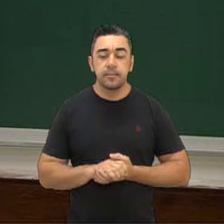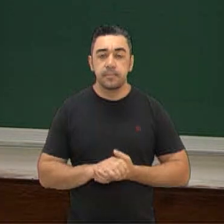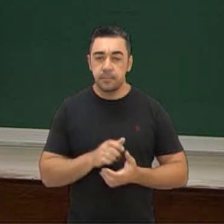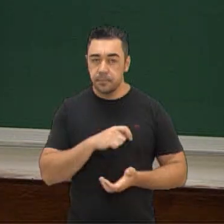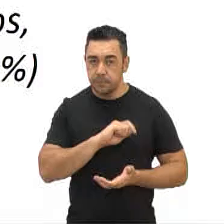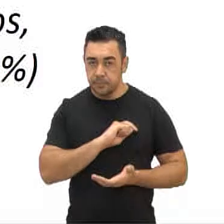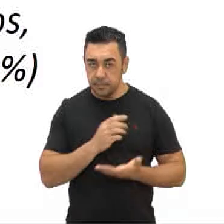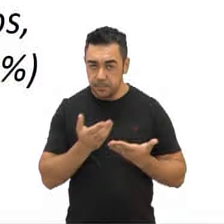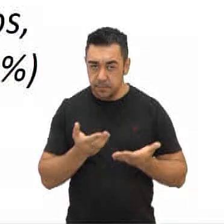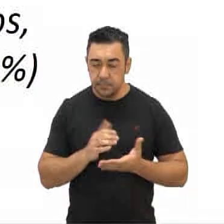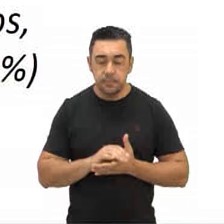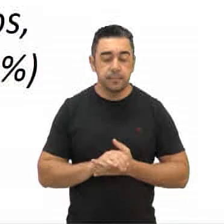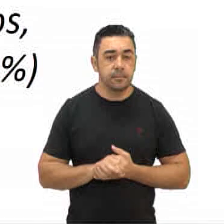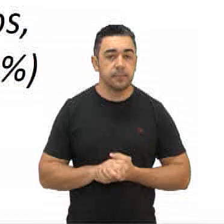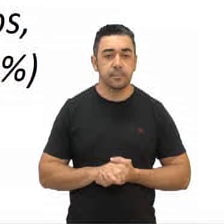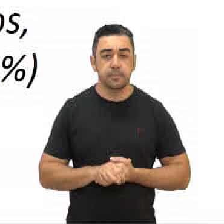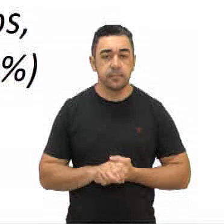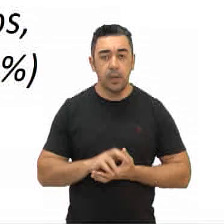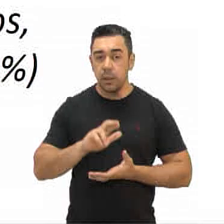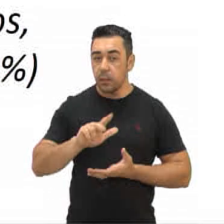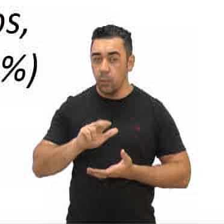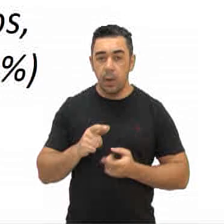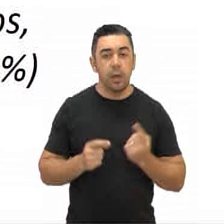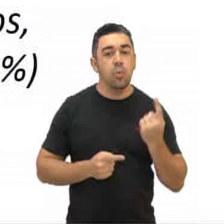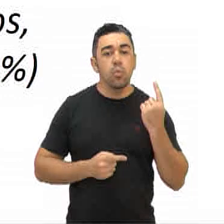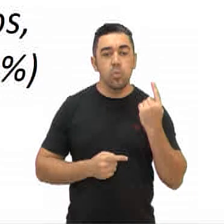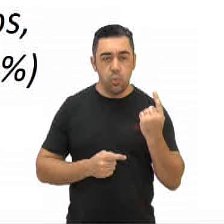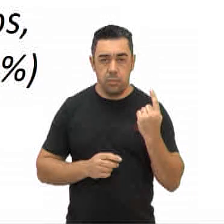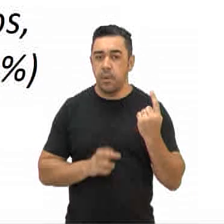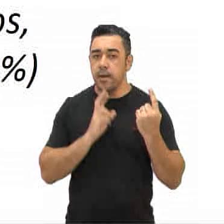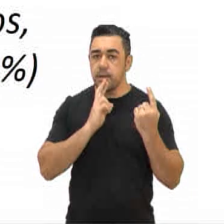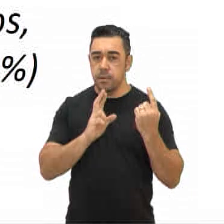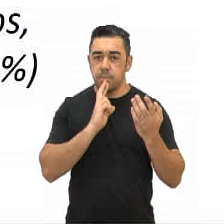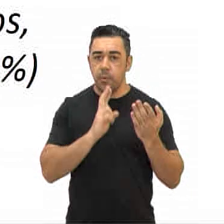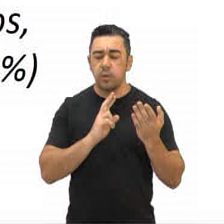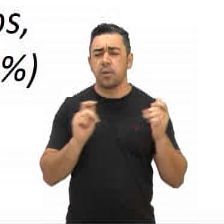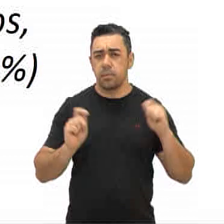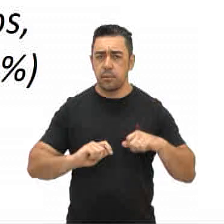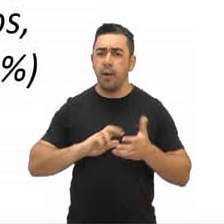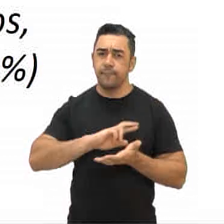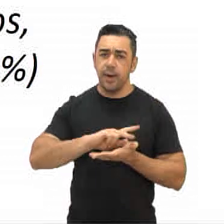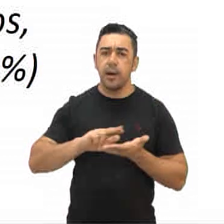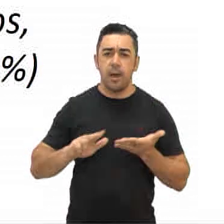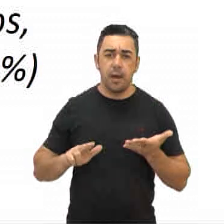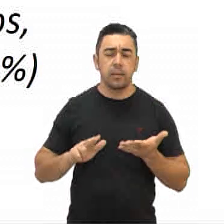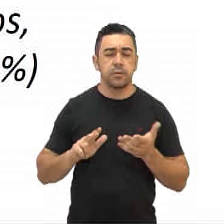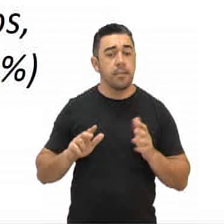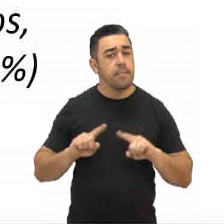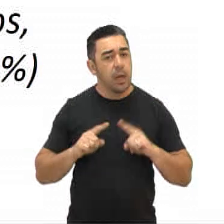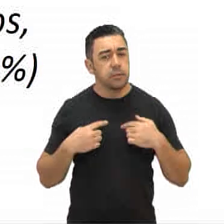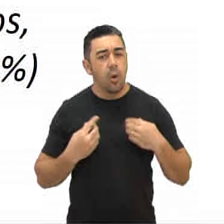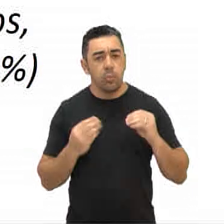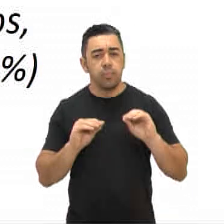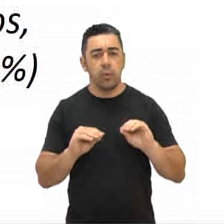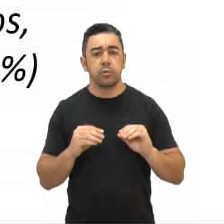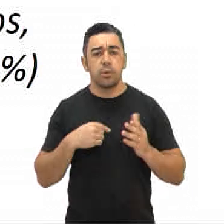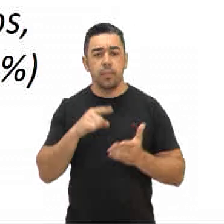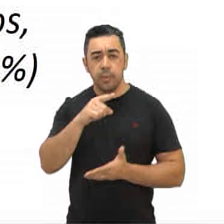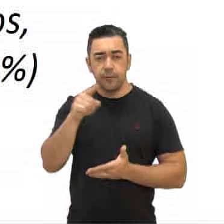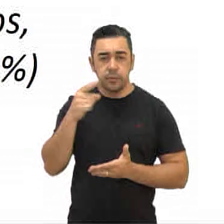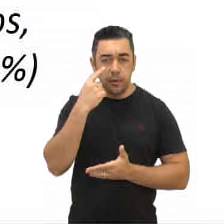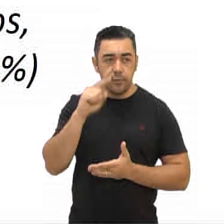em la verdade, tá? Não são as únicas respostas, existem inúmeras possibilidades. Mas eu coloquei aqui para